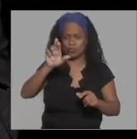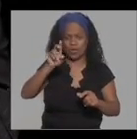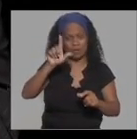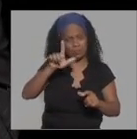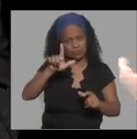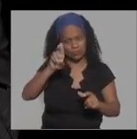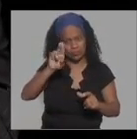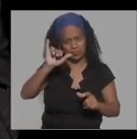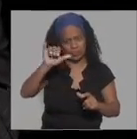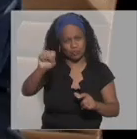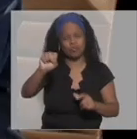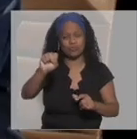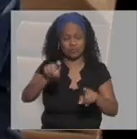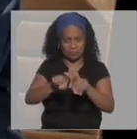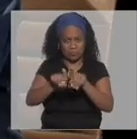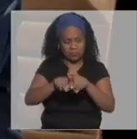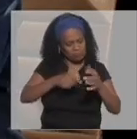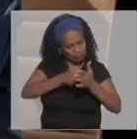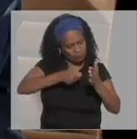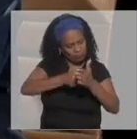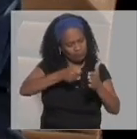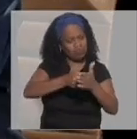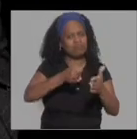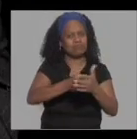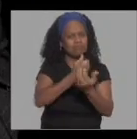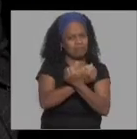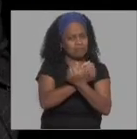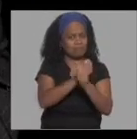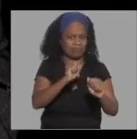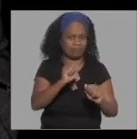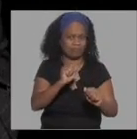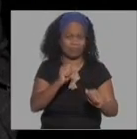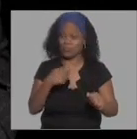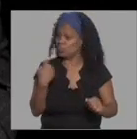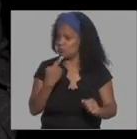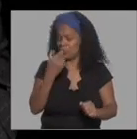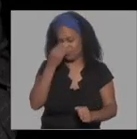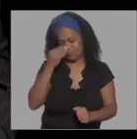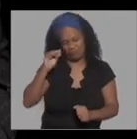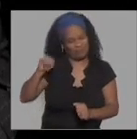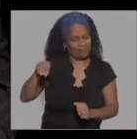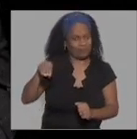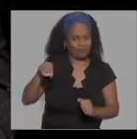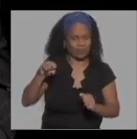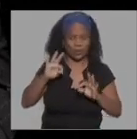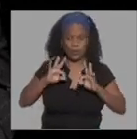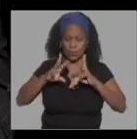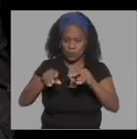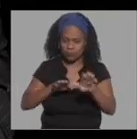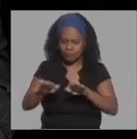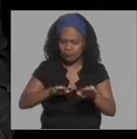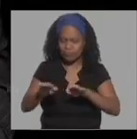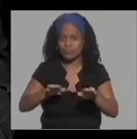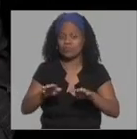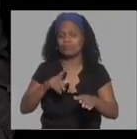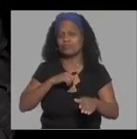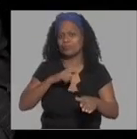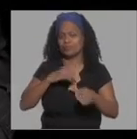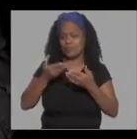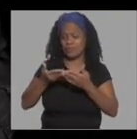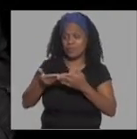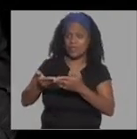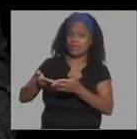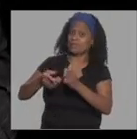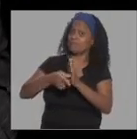luiz gama luísa da rainha revolucionária né então não dá pra gente ignorar todo o movimento abolicionista que